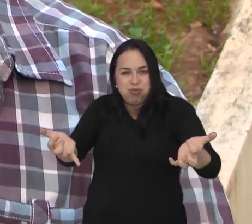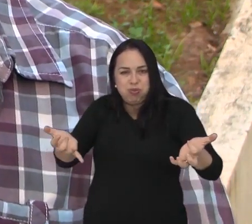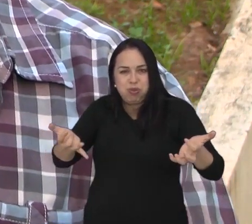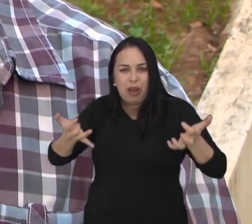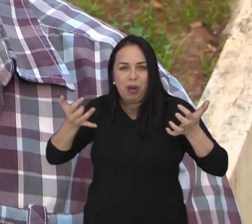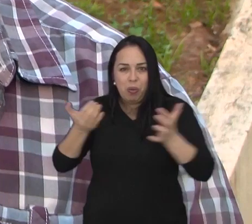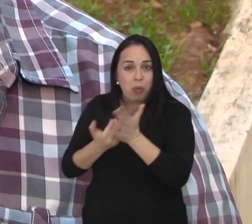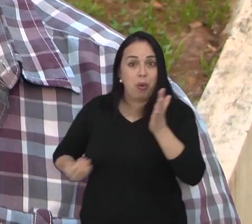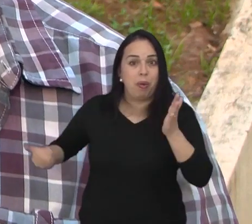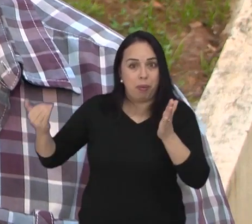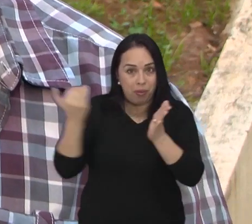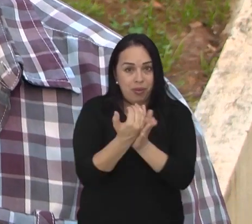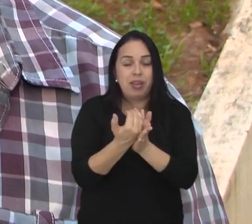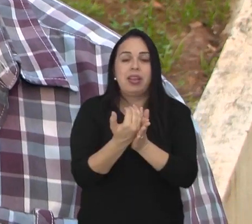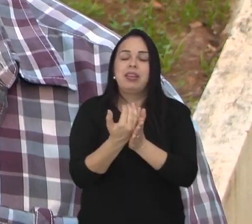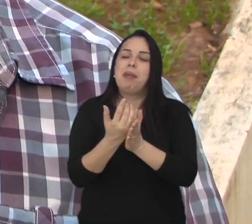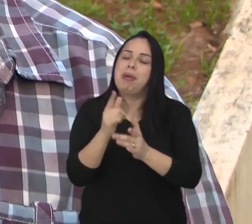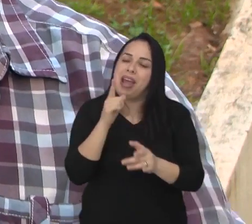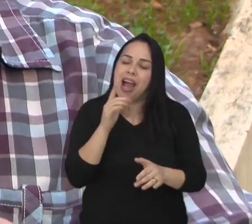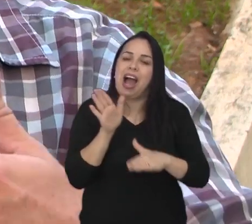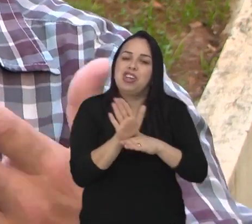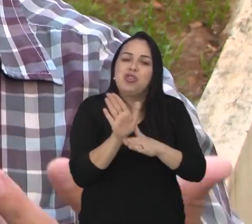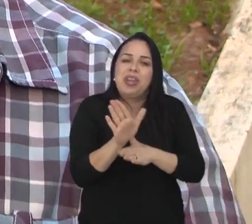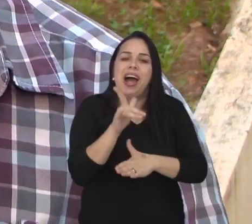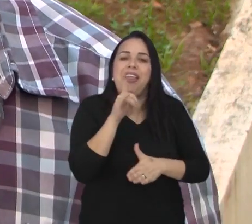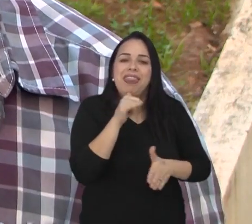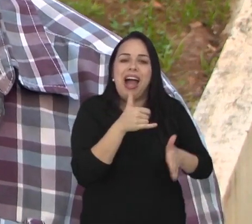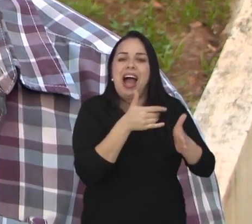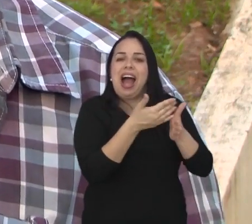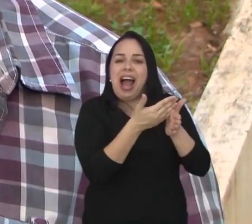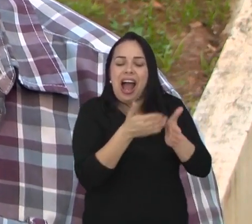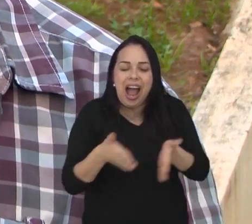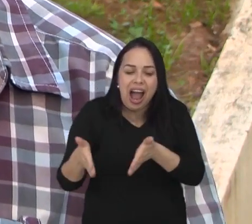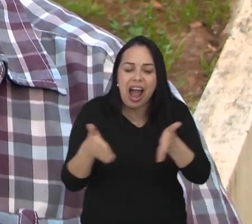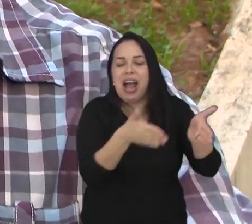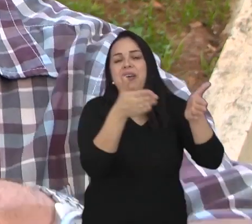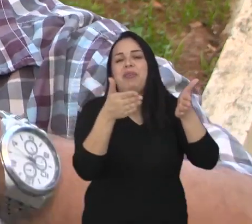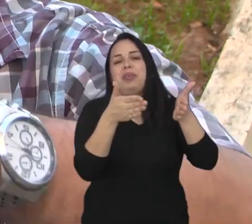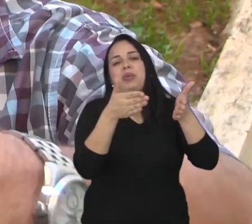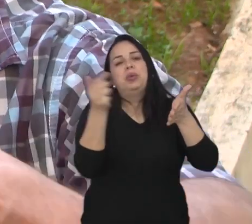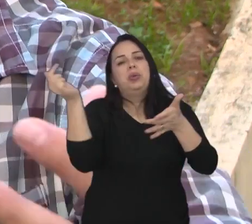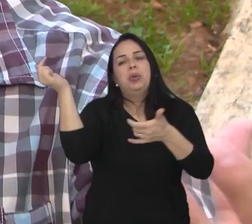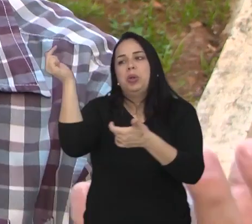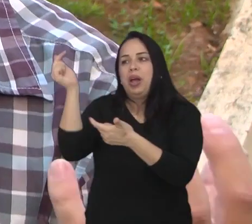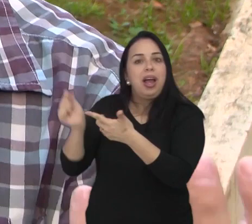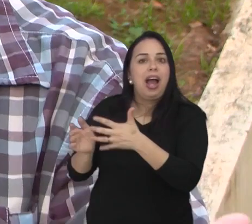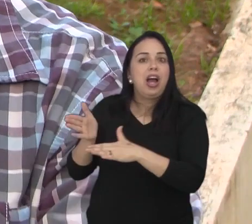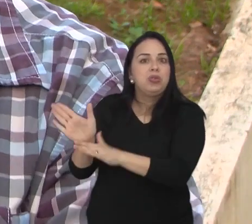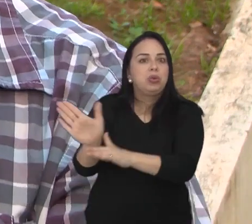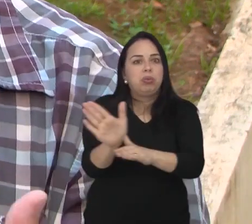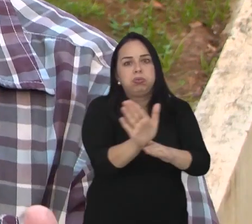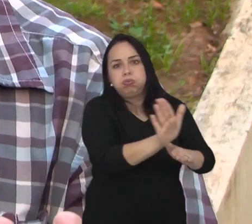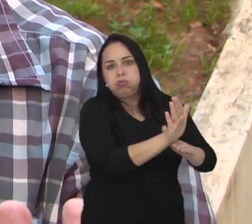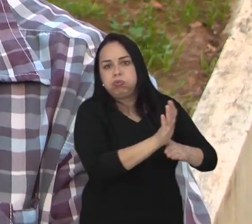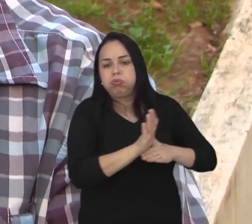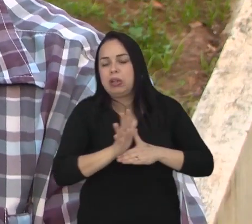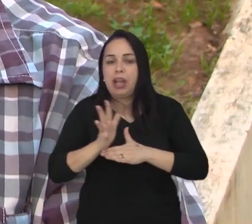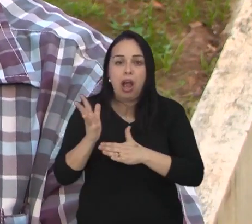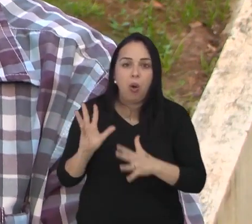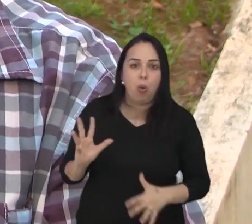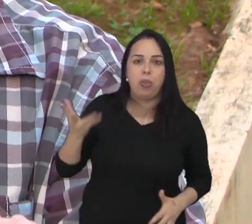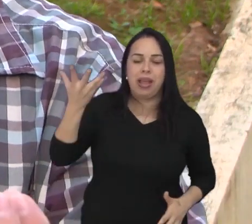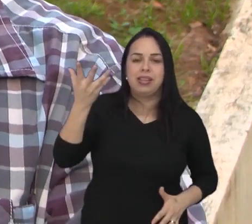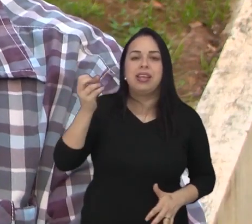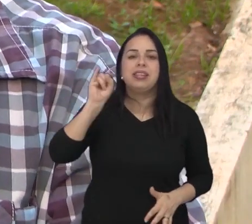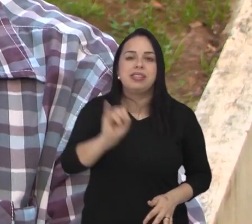um reflorestamento nativo muito maior, com isso eu tenho mais produção de água. Então é toda uma cadeia sistêmica